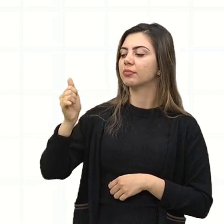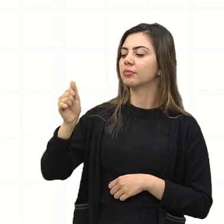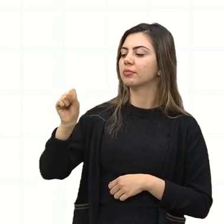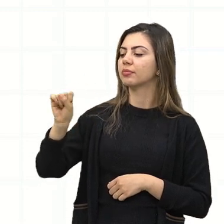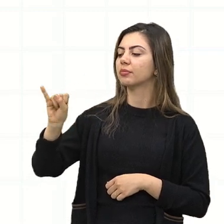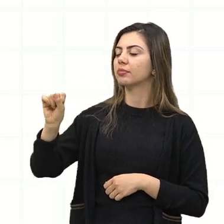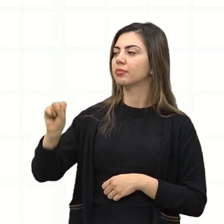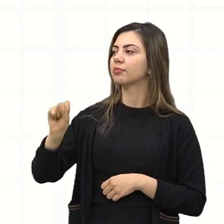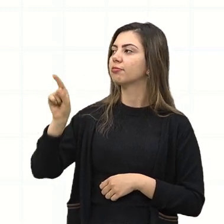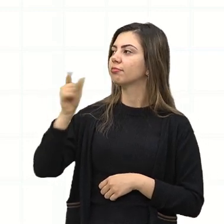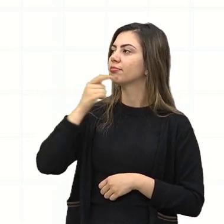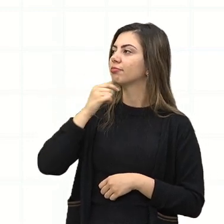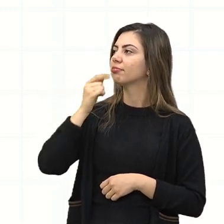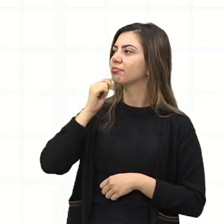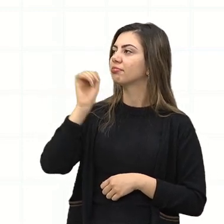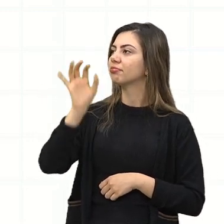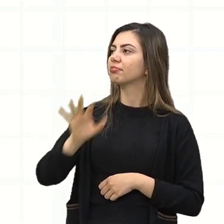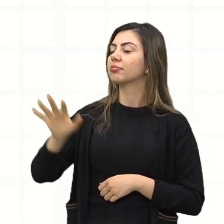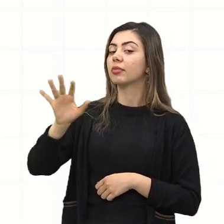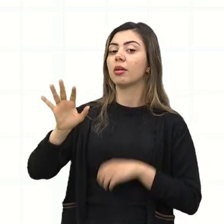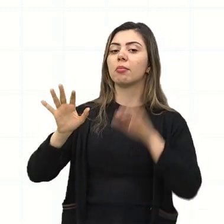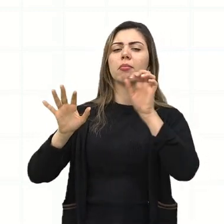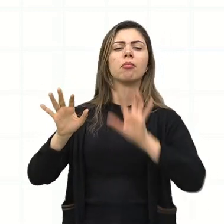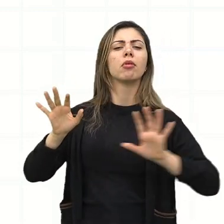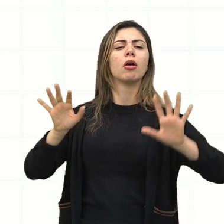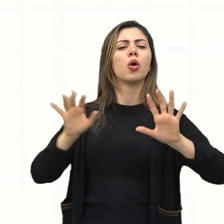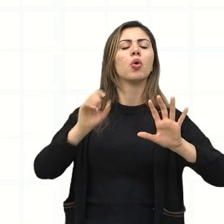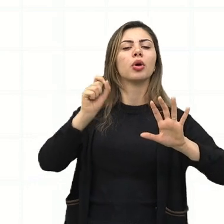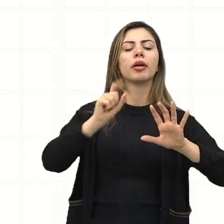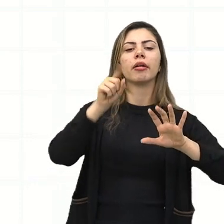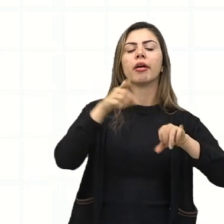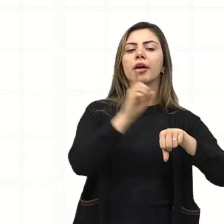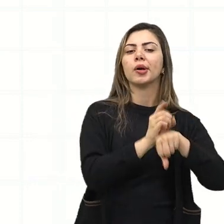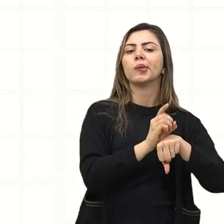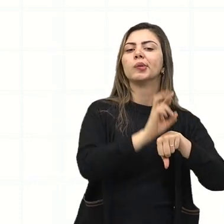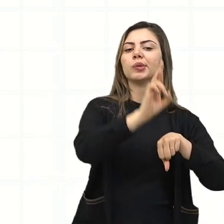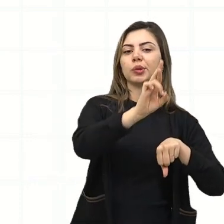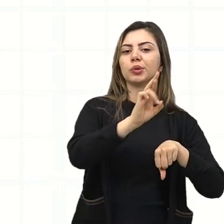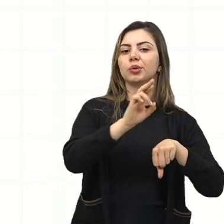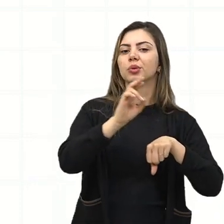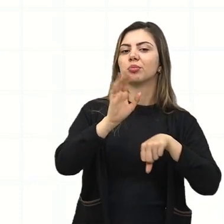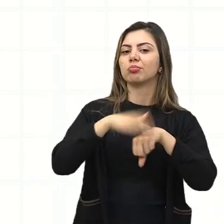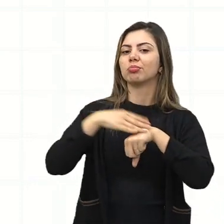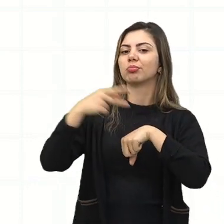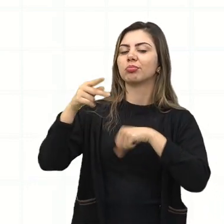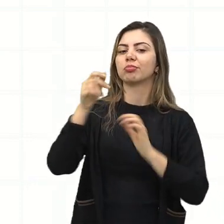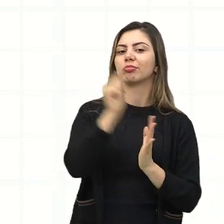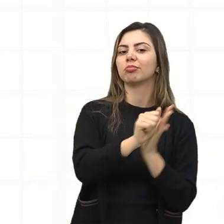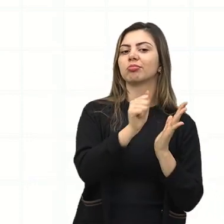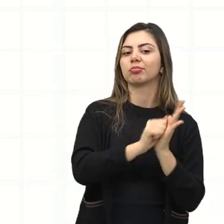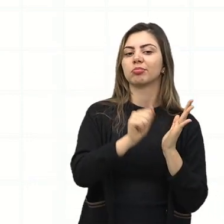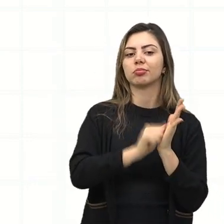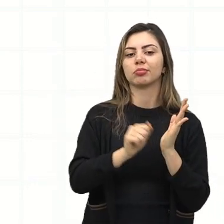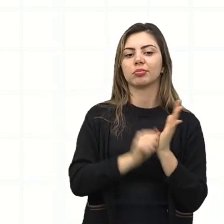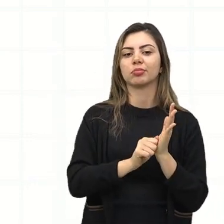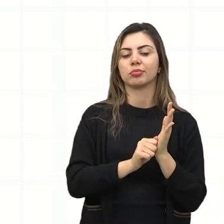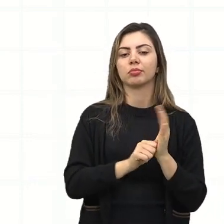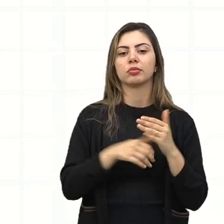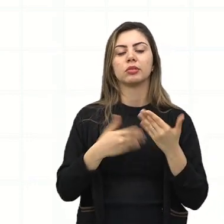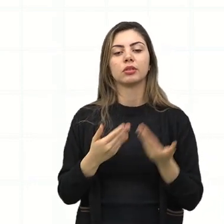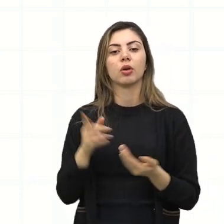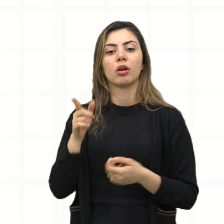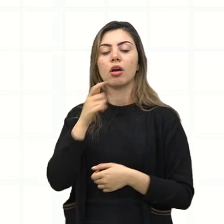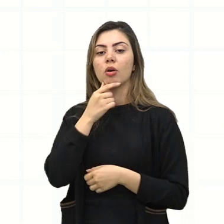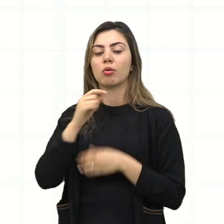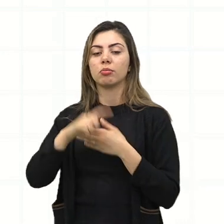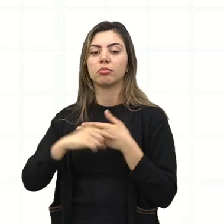dele está o nosso Bacamarte, o personagem que ele escreveu, né? Machado de Assis, turma, ele